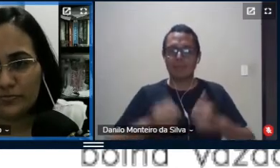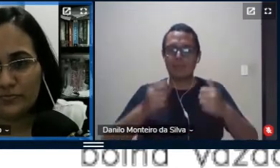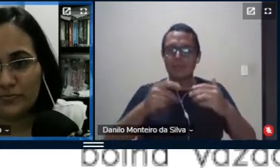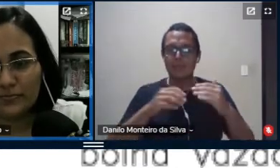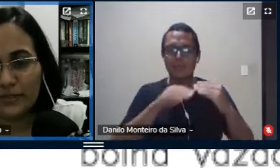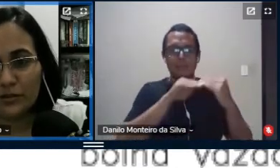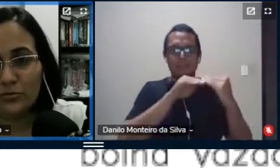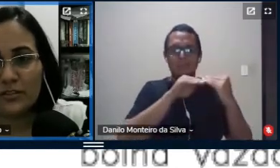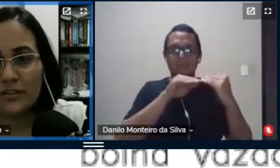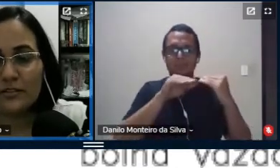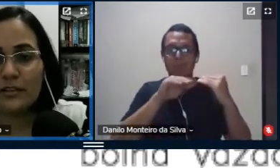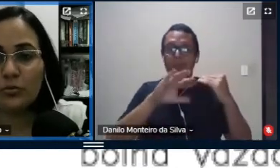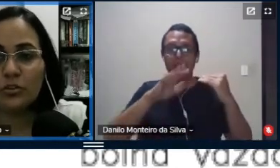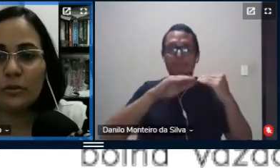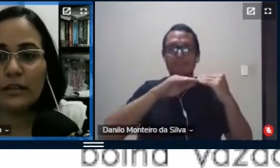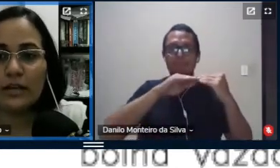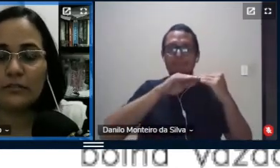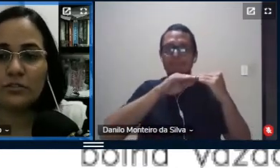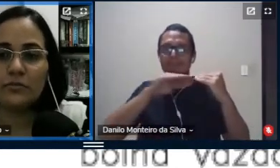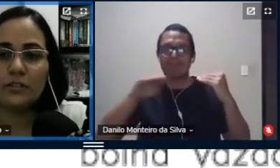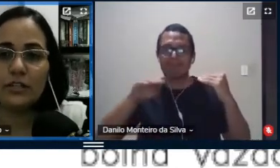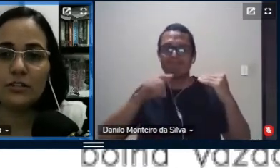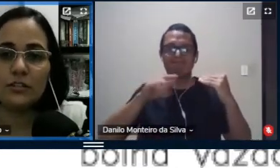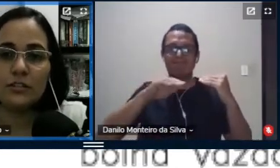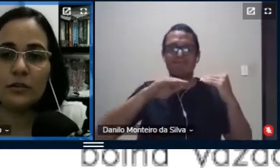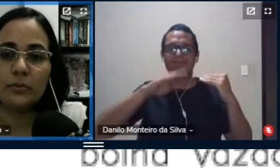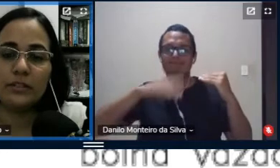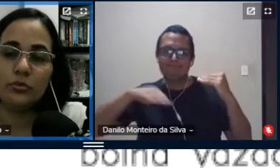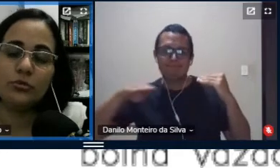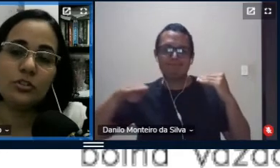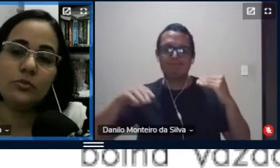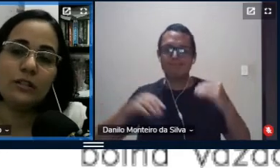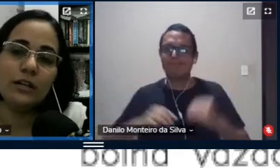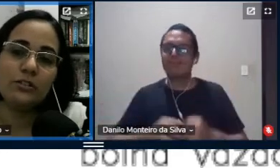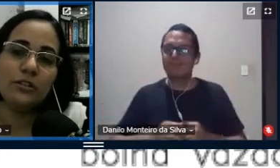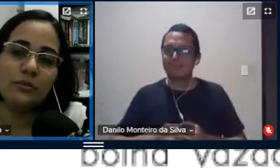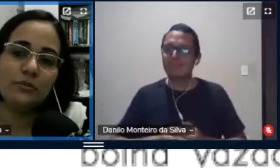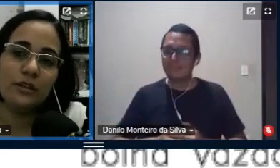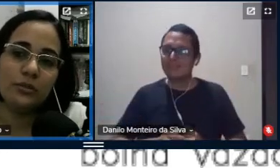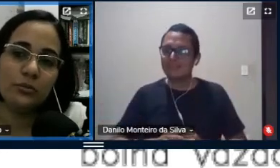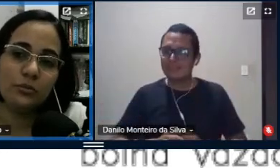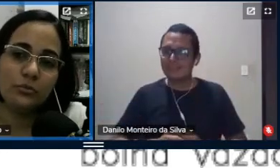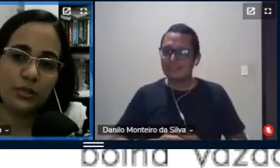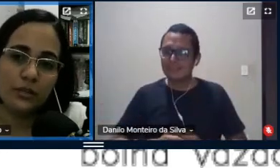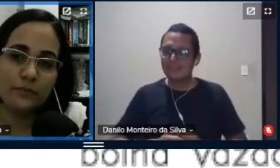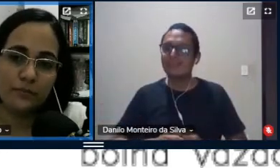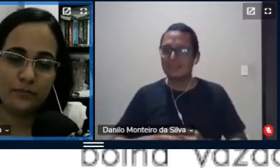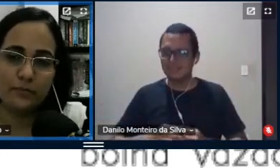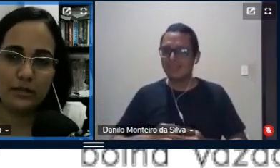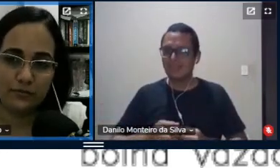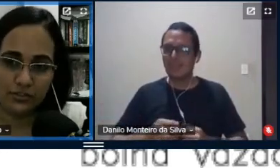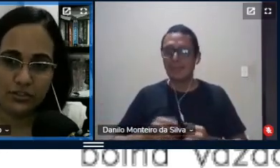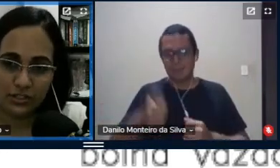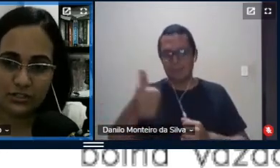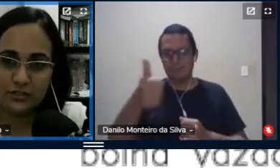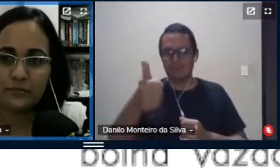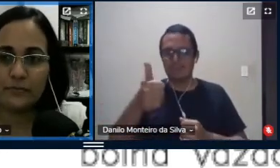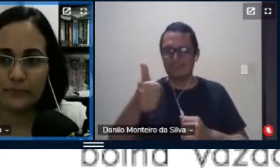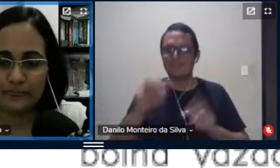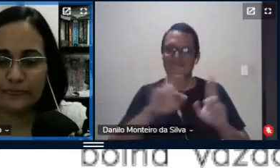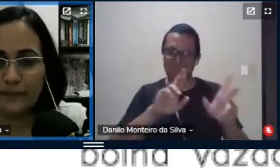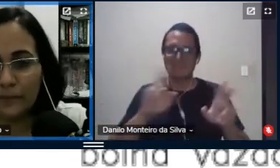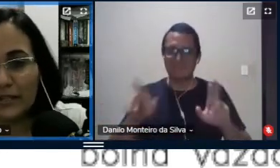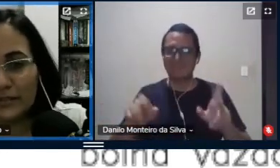descontinuidade. Eu não sei se tem duas palavras diferentes, Danilo, para descontinuidade e defeito. Tem? Palavras